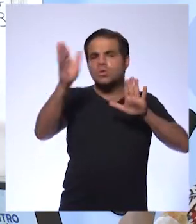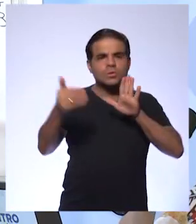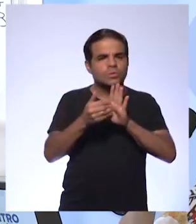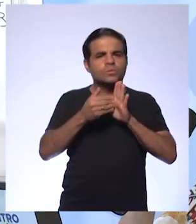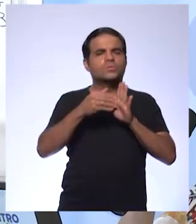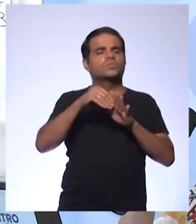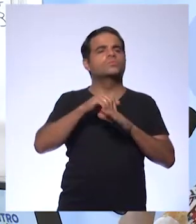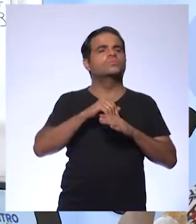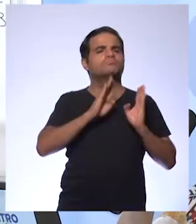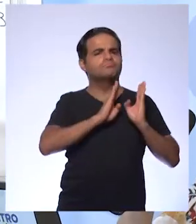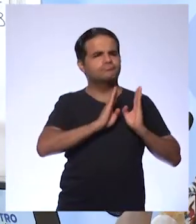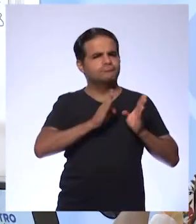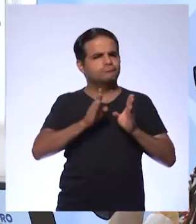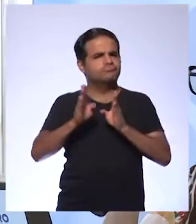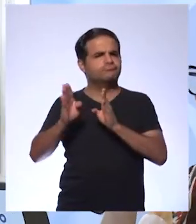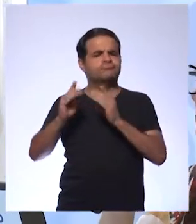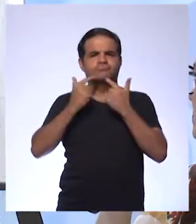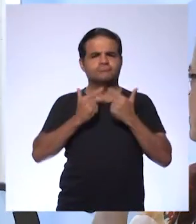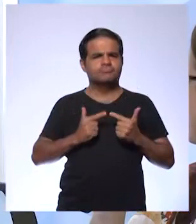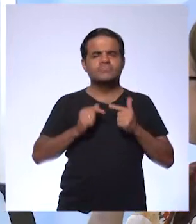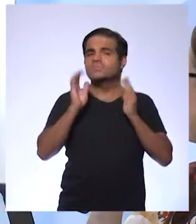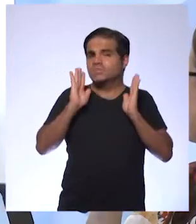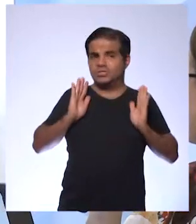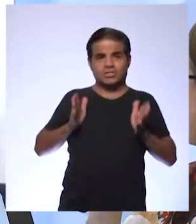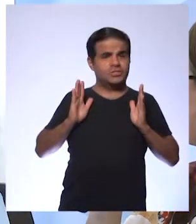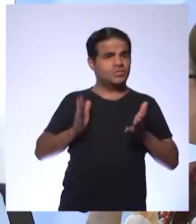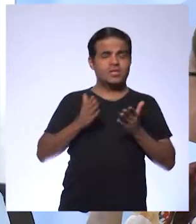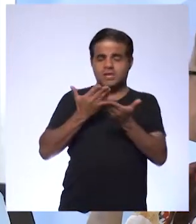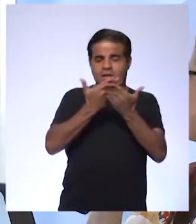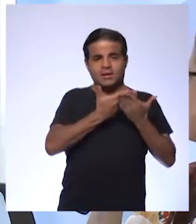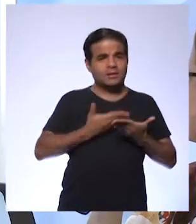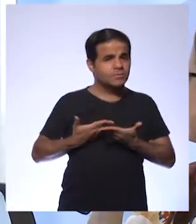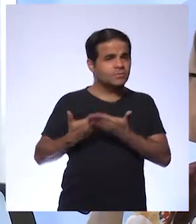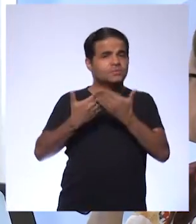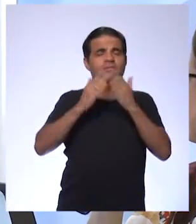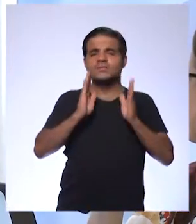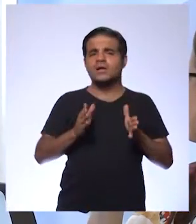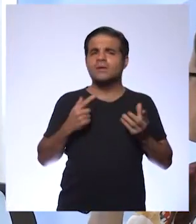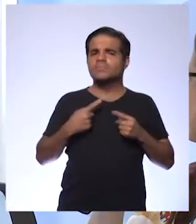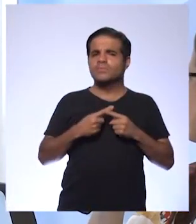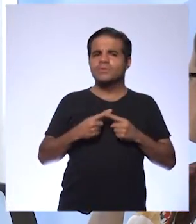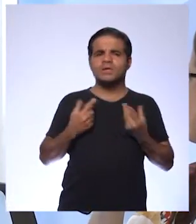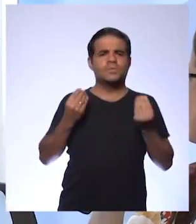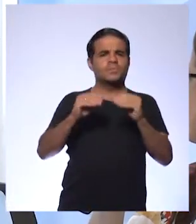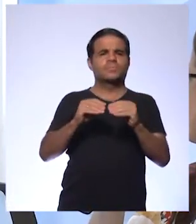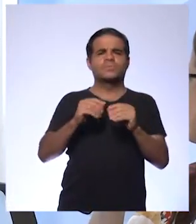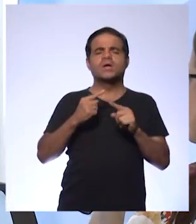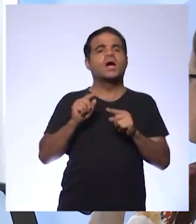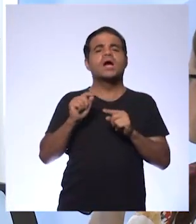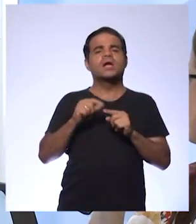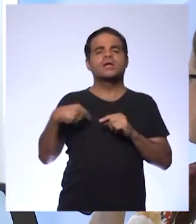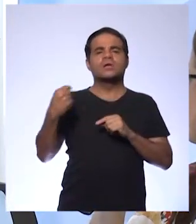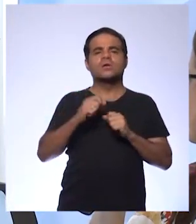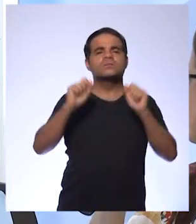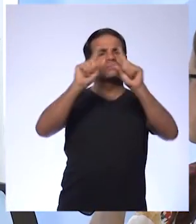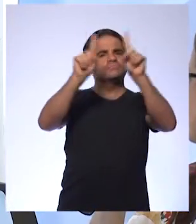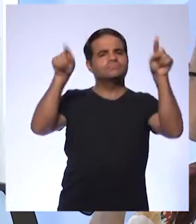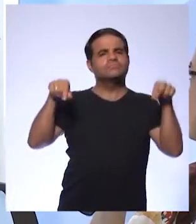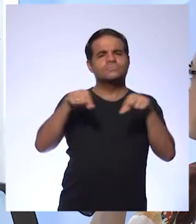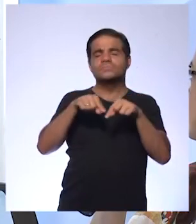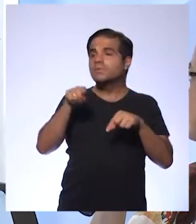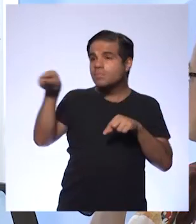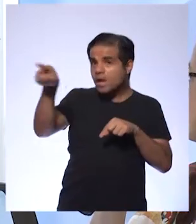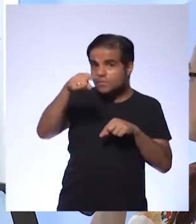nome, tem toda uma classificação em literatura, vocês já vão estudar. Mas por que eu coloquei aqui na nossa lousa? Para